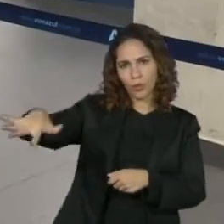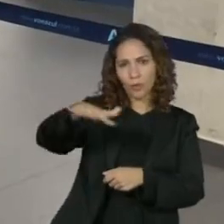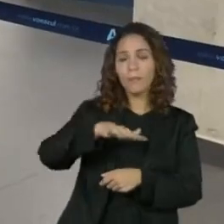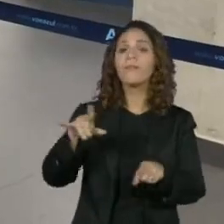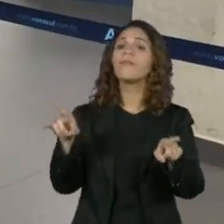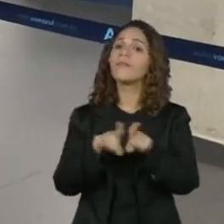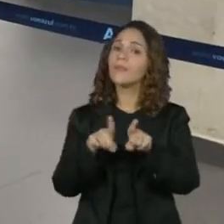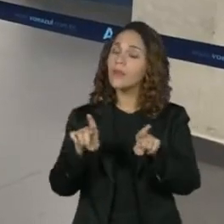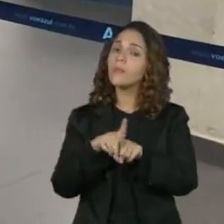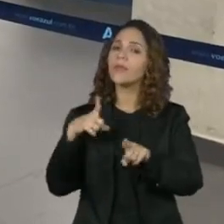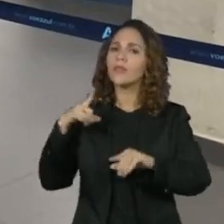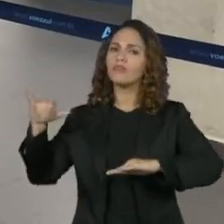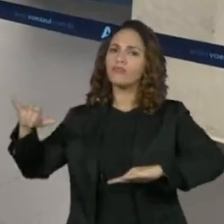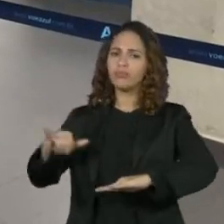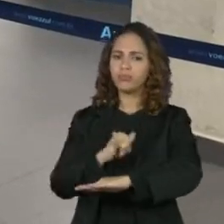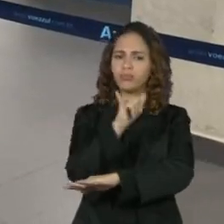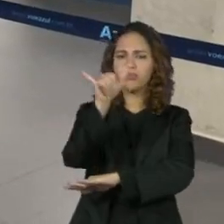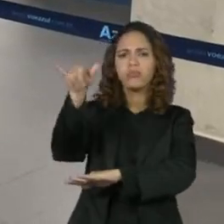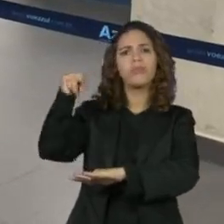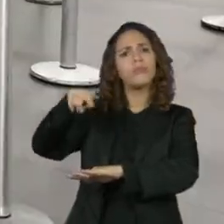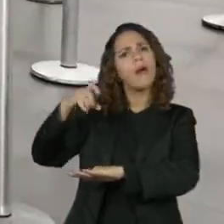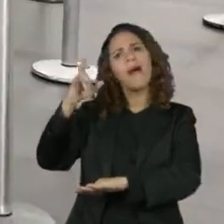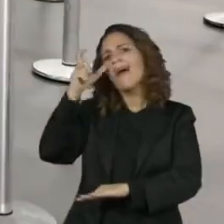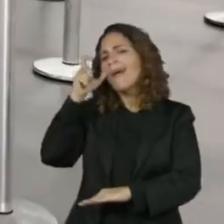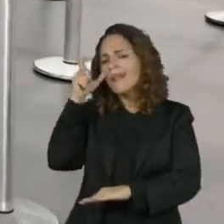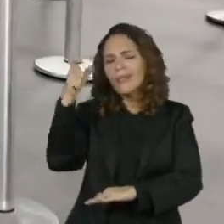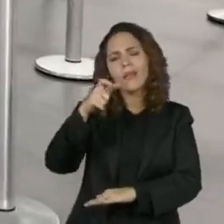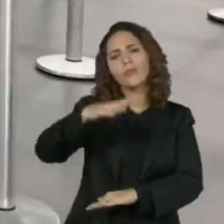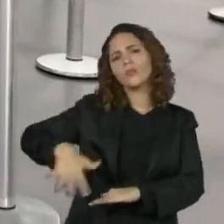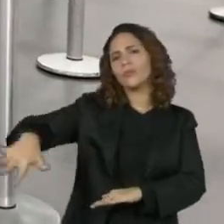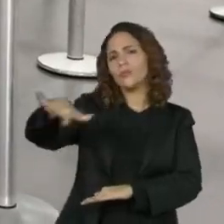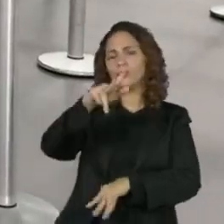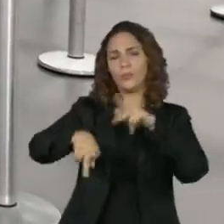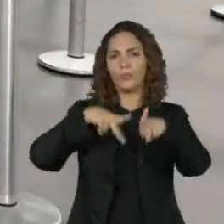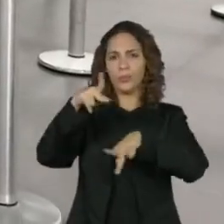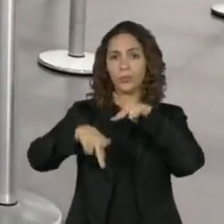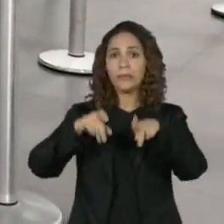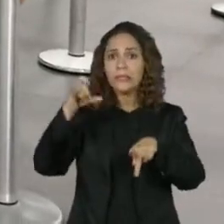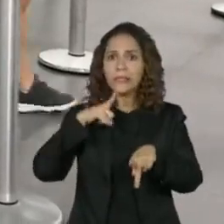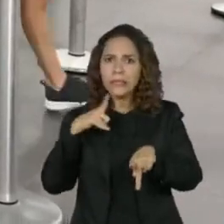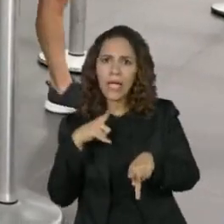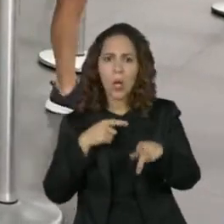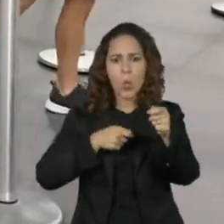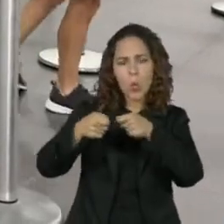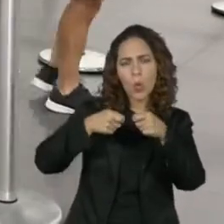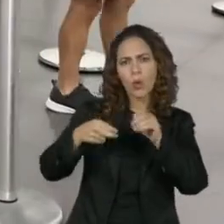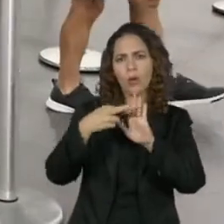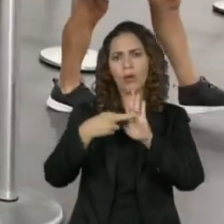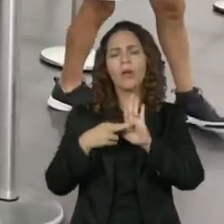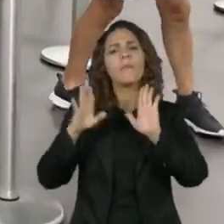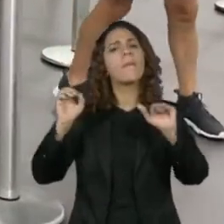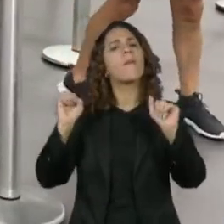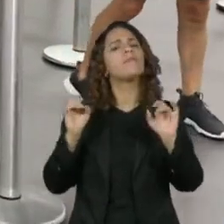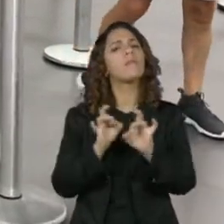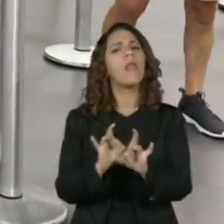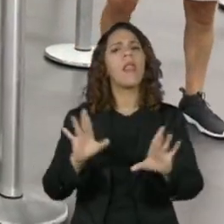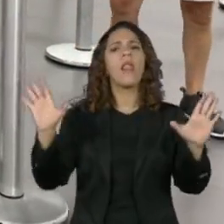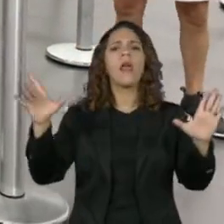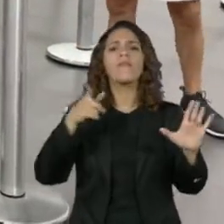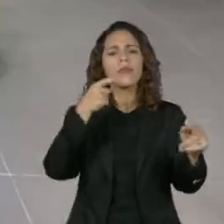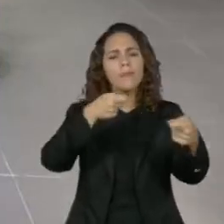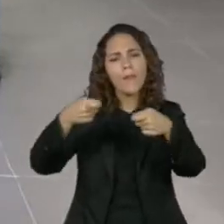serviço aéreo como uma atividade de interesse público, que mesmo que submetida à regulação, pode ser livremente explorada pelos